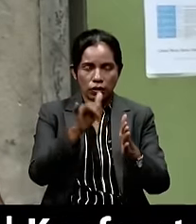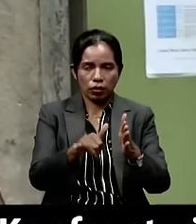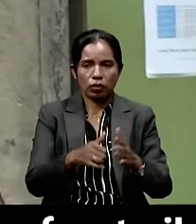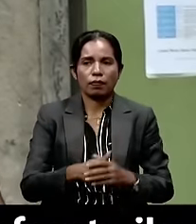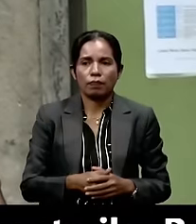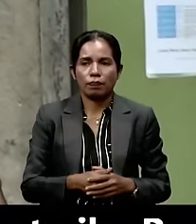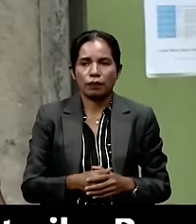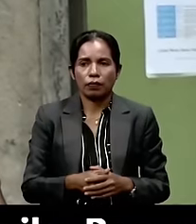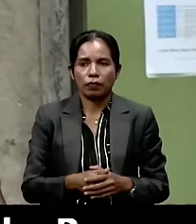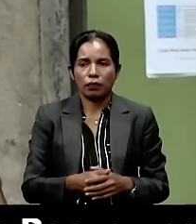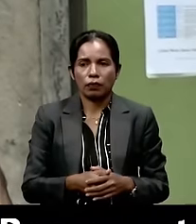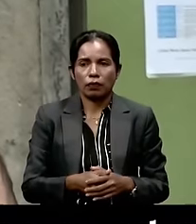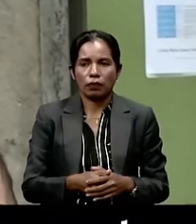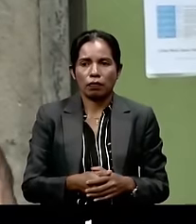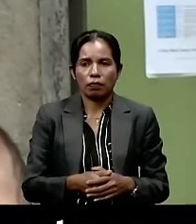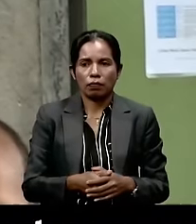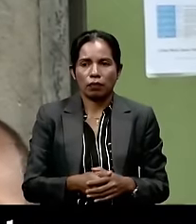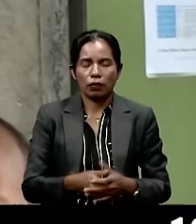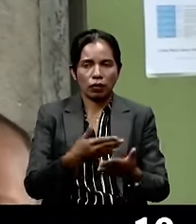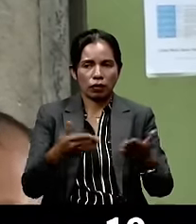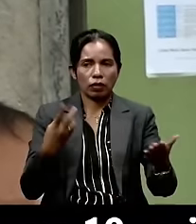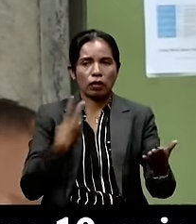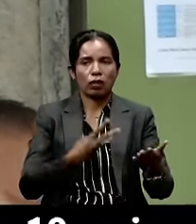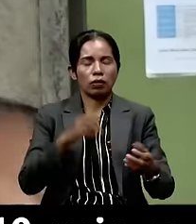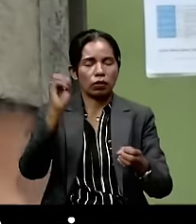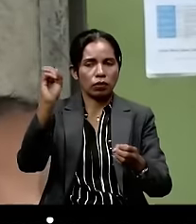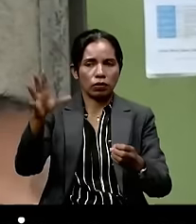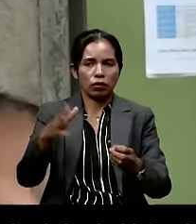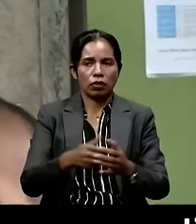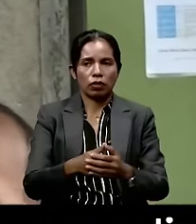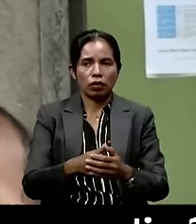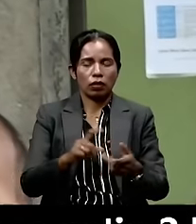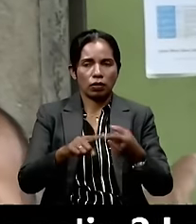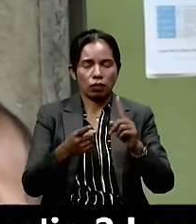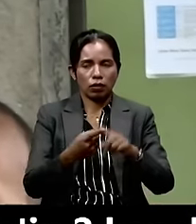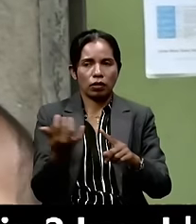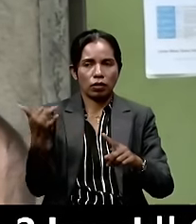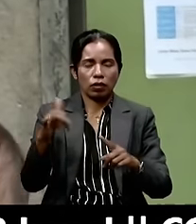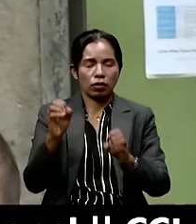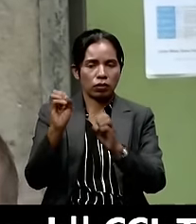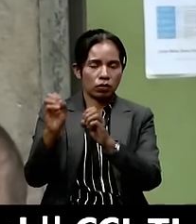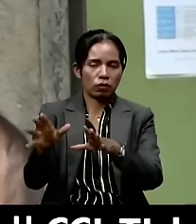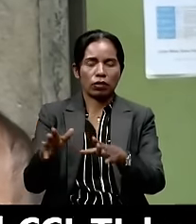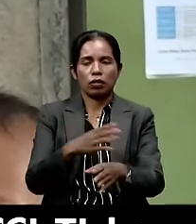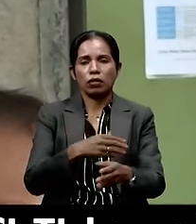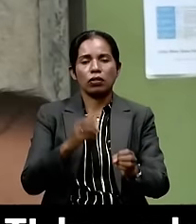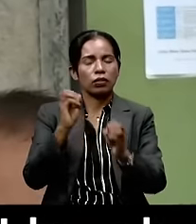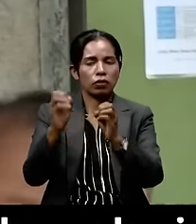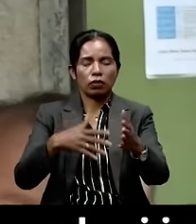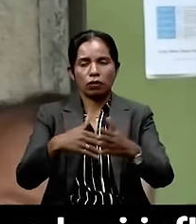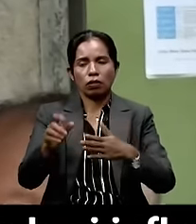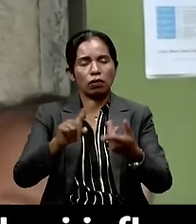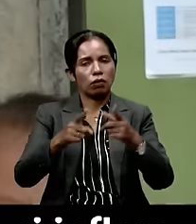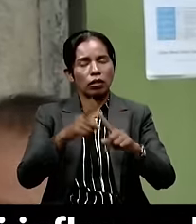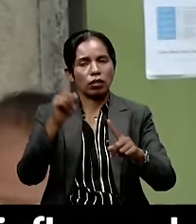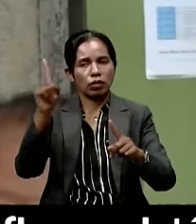deit sa sansir ne magor so ilere ki ya ne ne kolega ni ne mos tumba kraik ne ida mos ani kolega ida tan